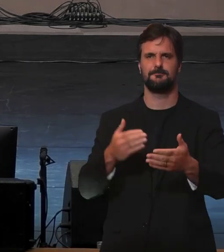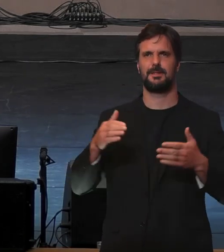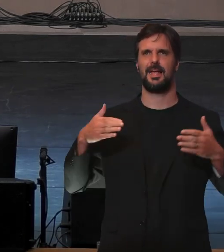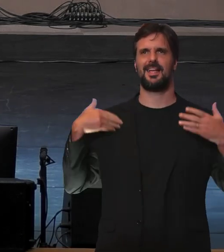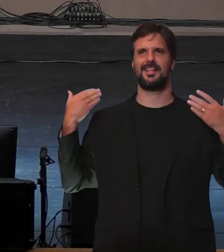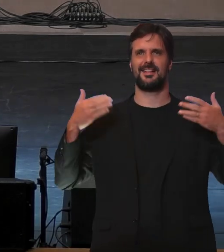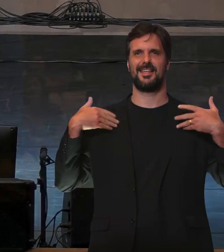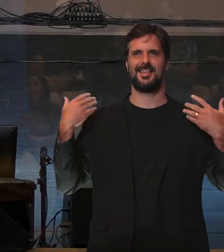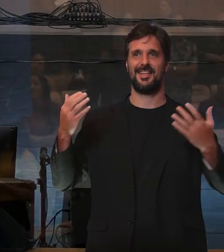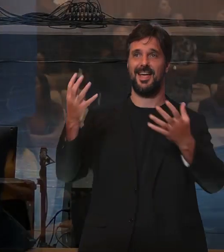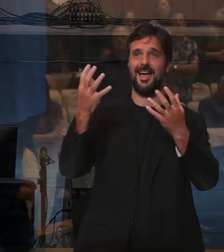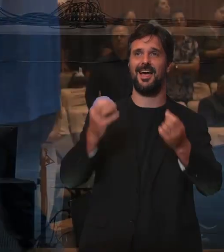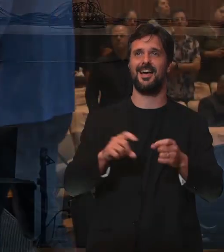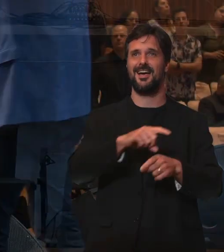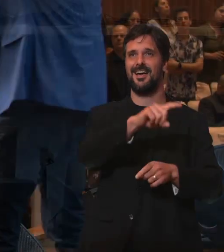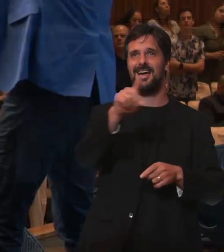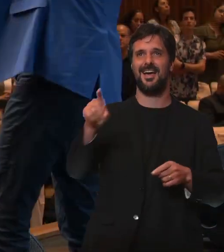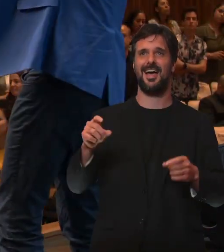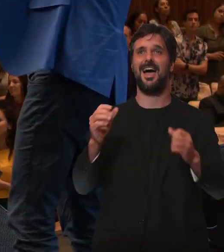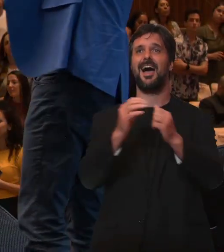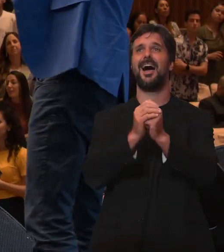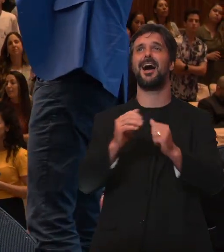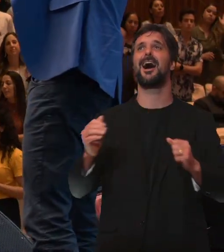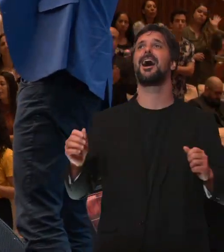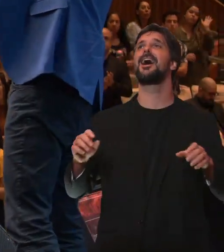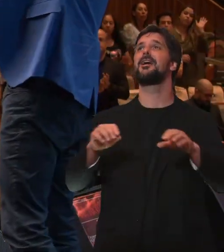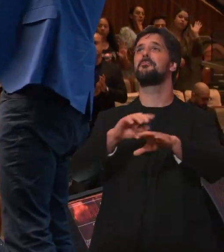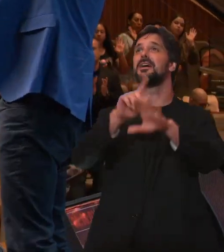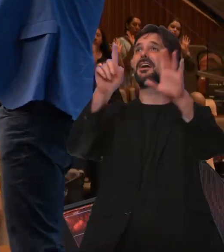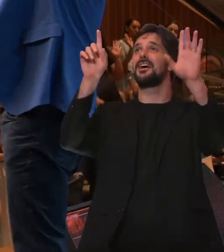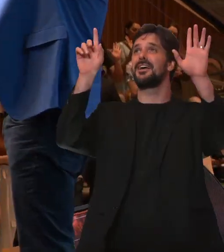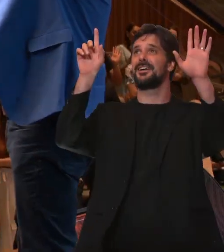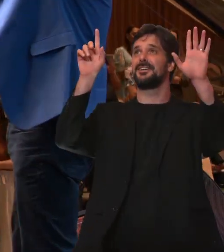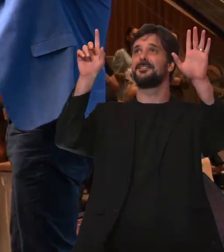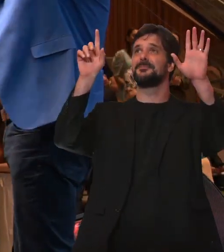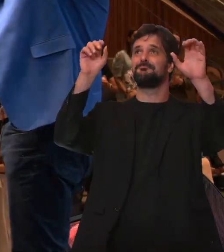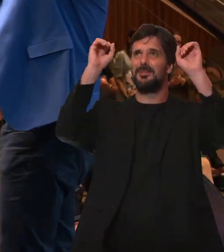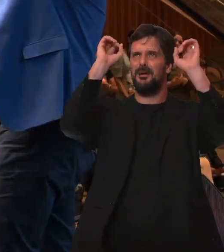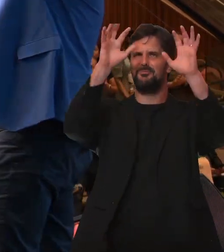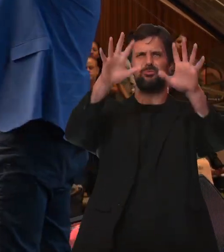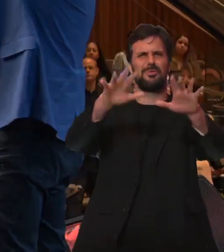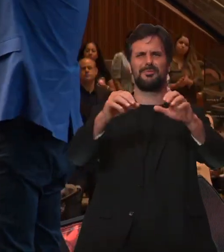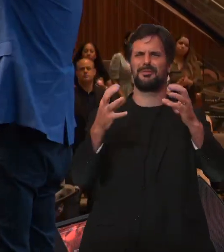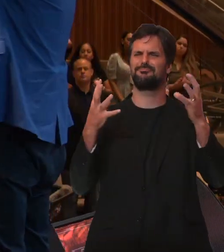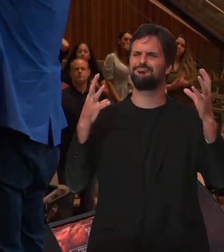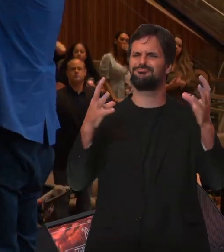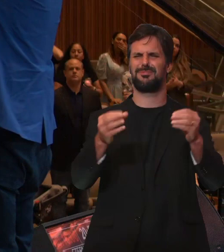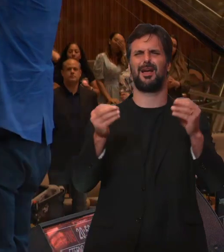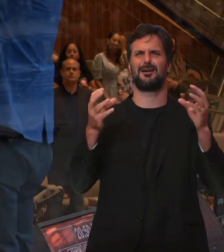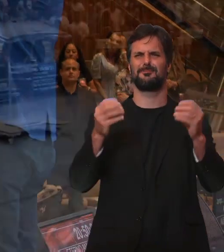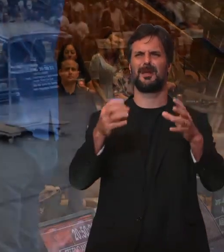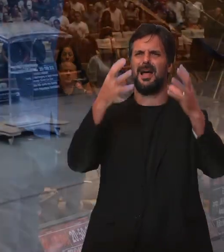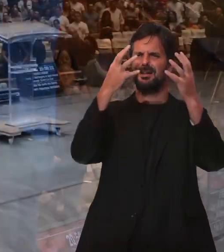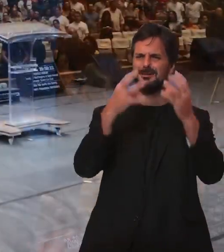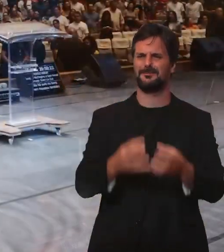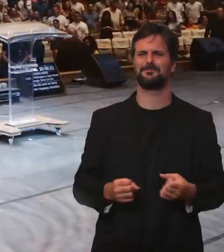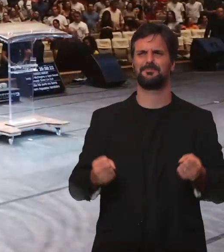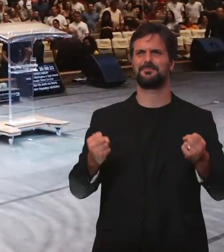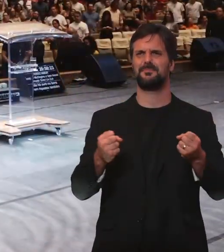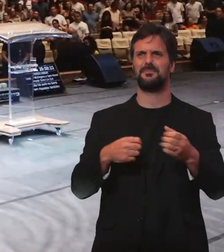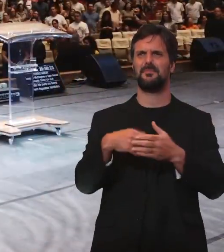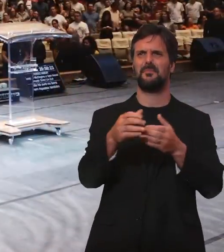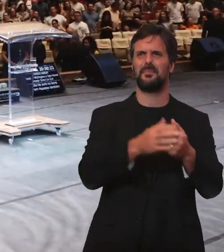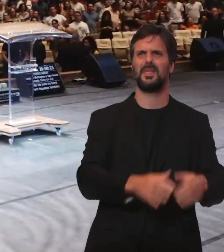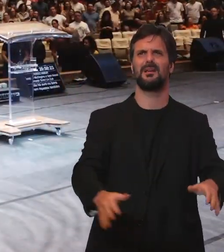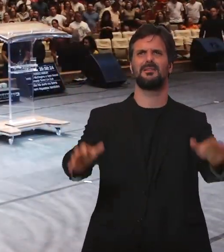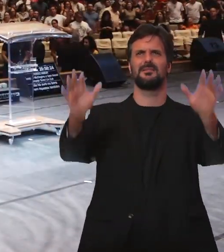receber vocês. Amém? Quem foi abençoado hoje aqui? Amém? Agarra a palavra de Deus, levanta as duas